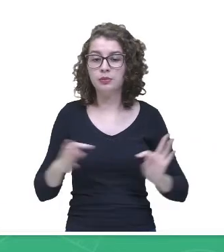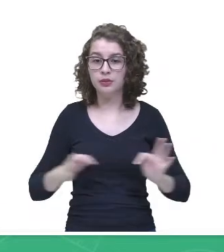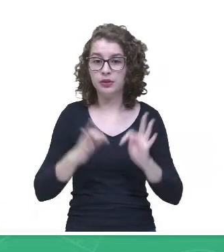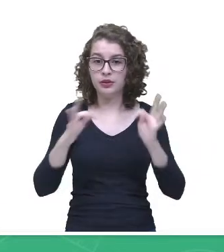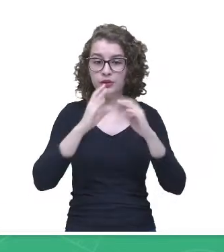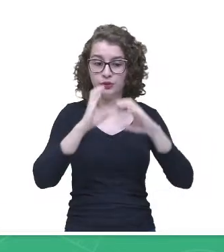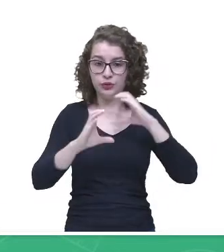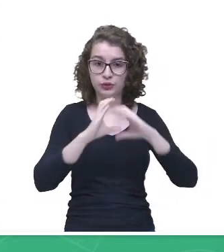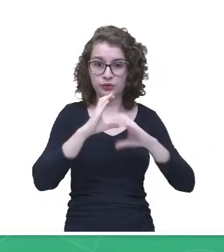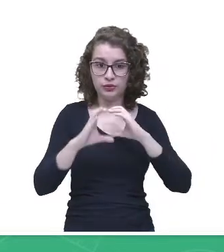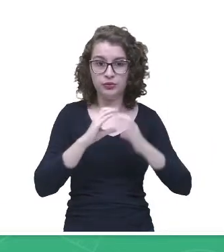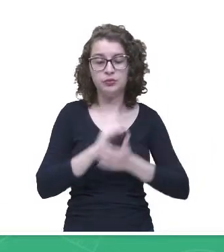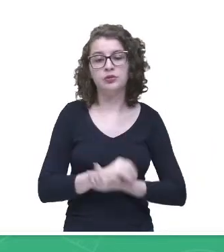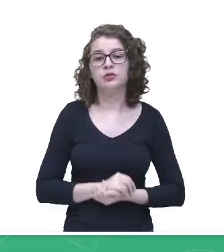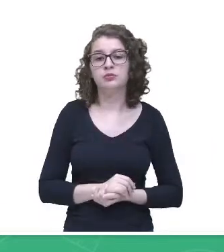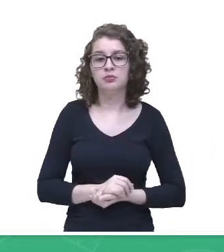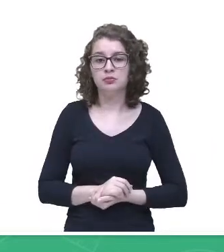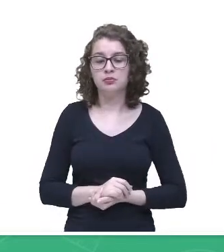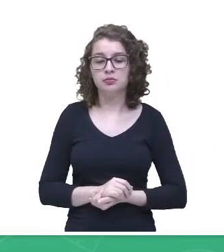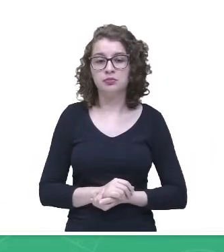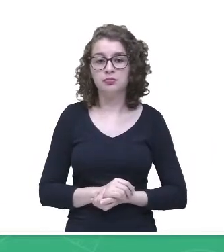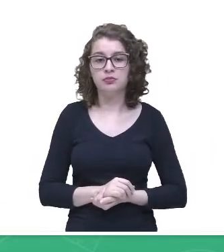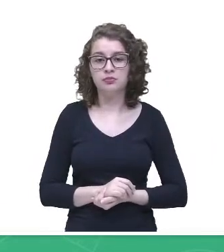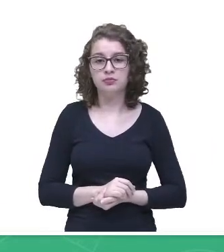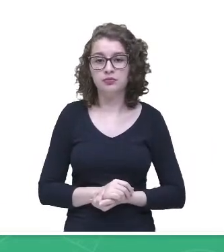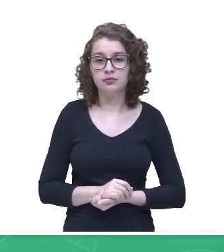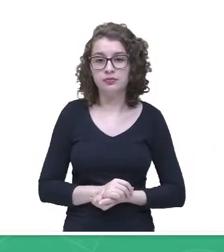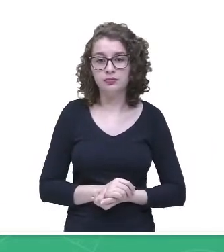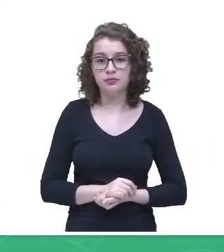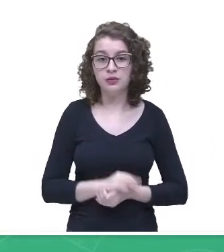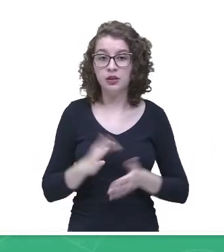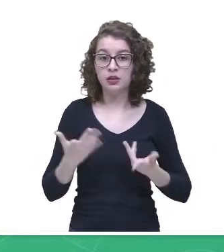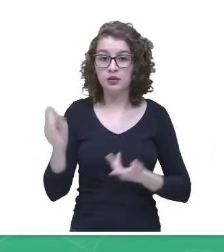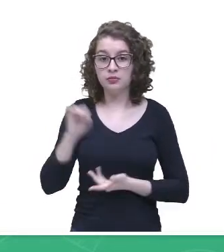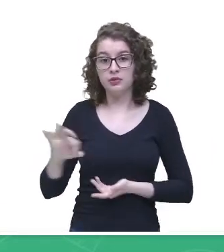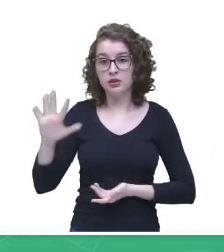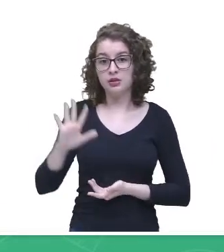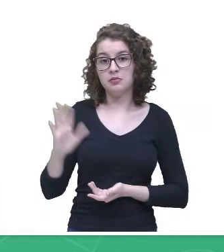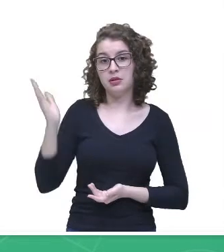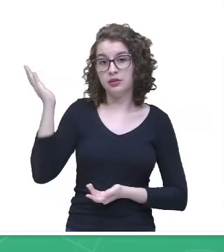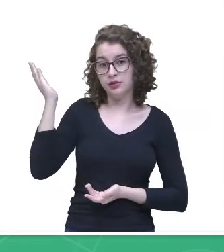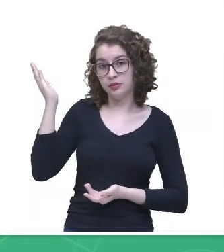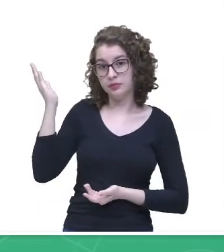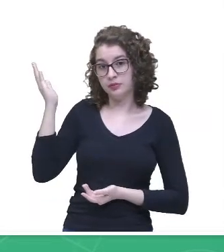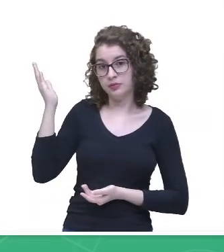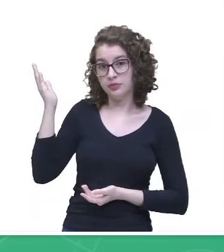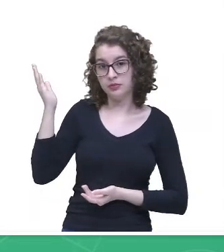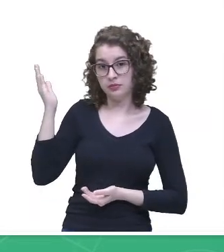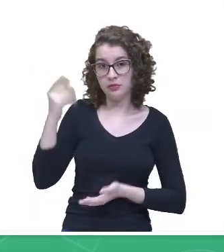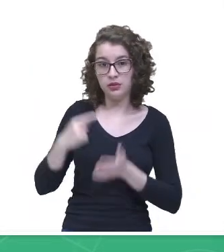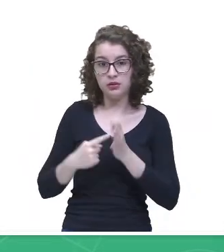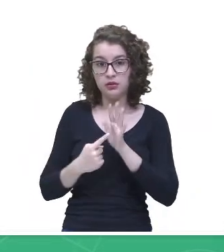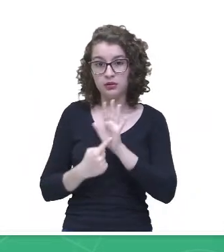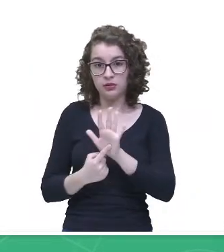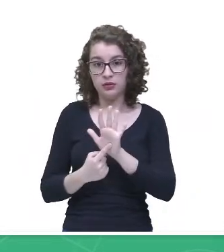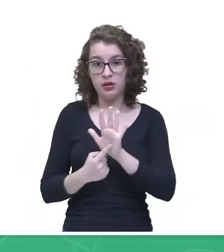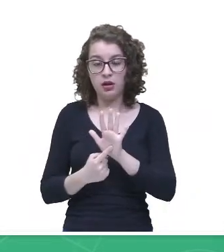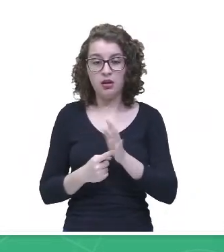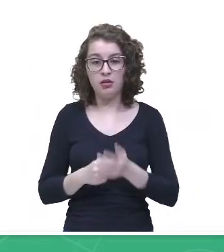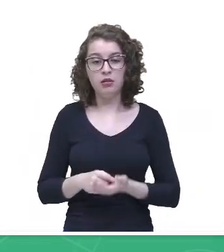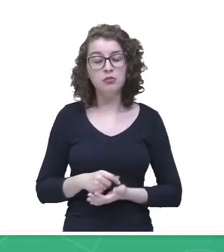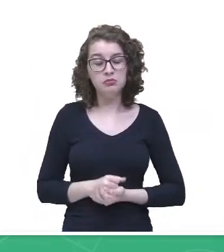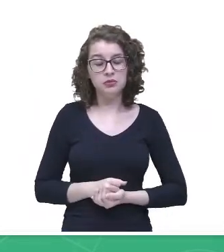tecnologias, das telecomunicações, tá? Então, essas imagens aqui que a gente está observando, elas vão representar principalmente